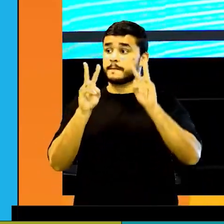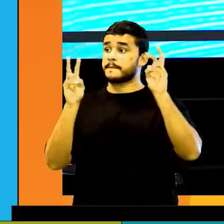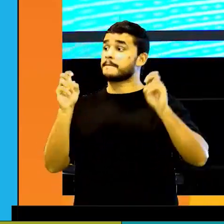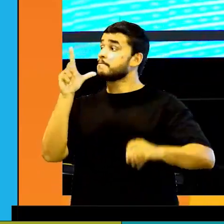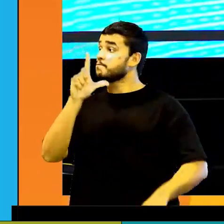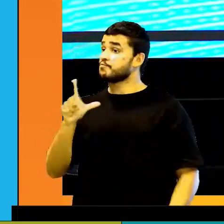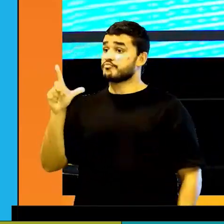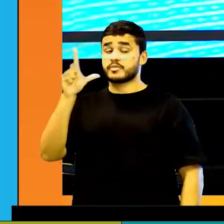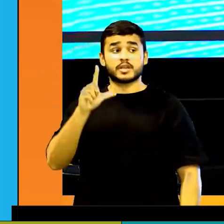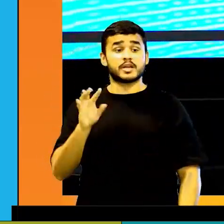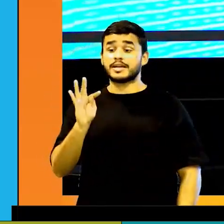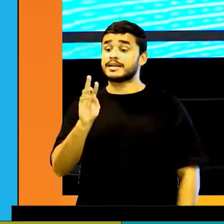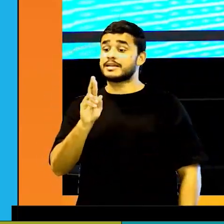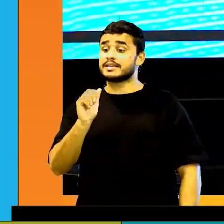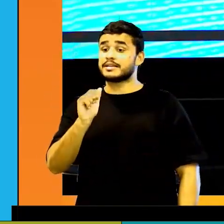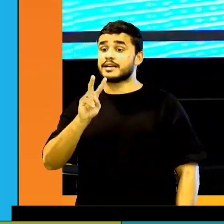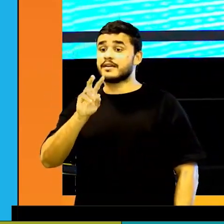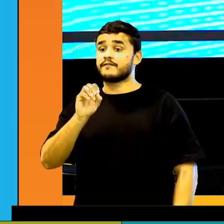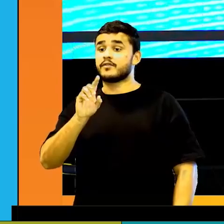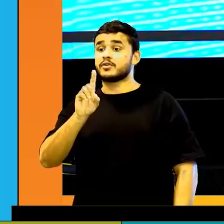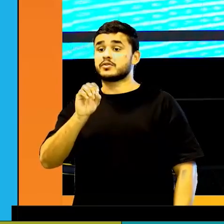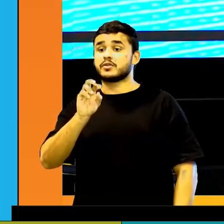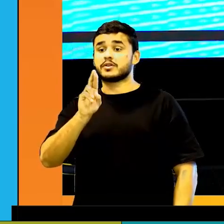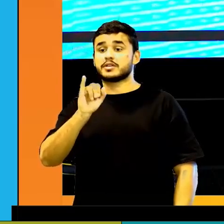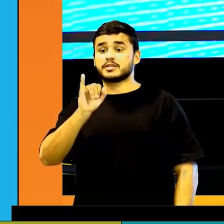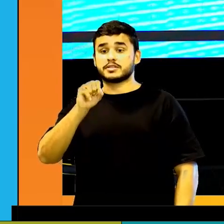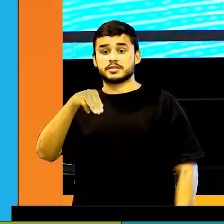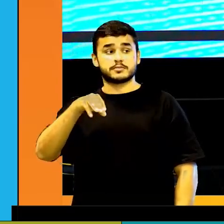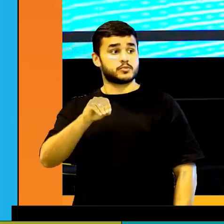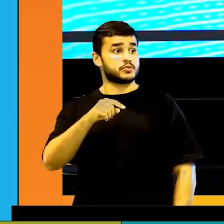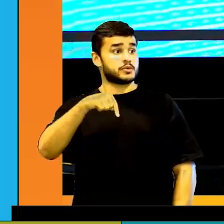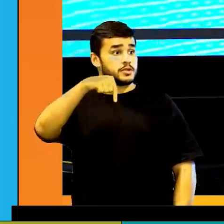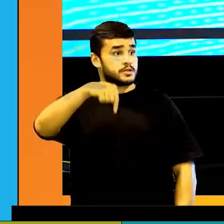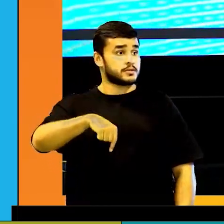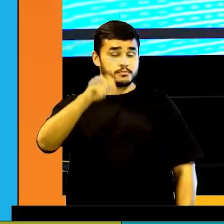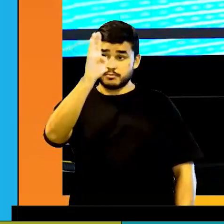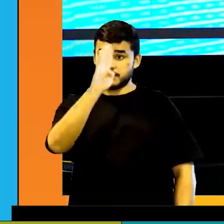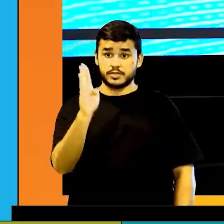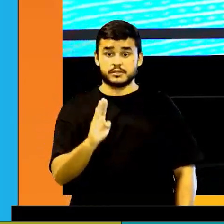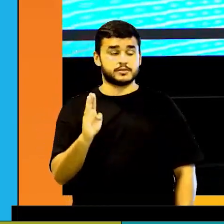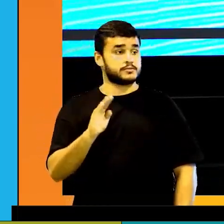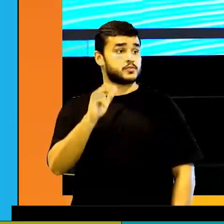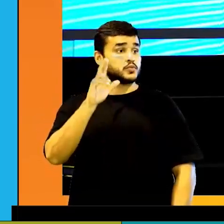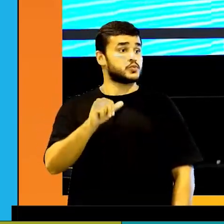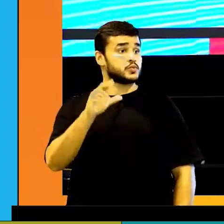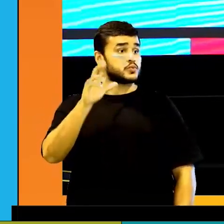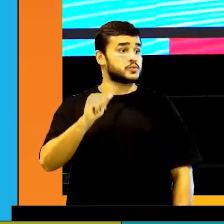literatura. Trovadorismo nunca aconteceu aqui no Brasil, foi mal, tá?